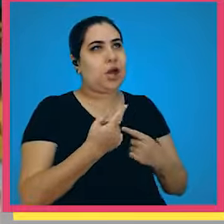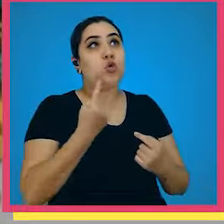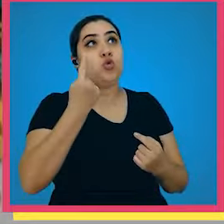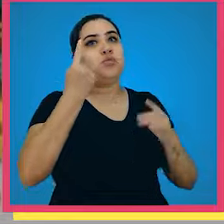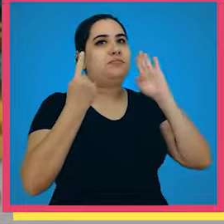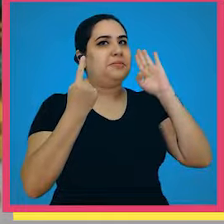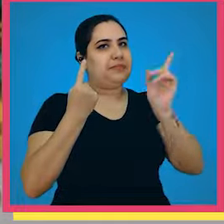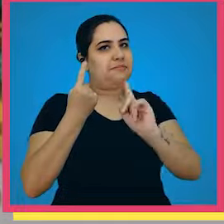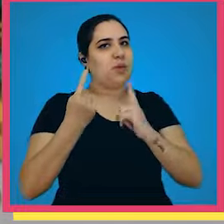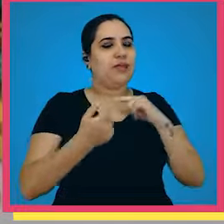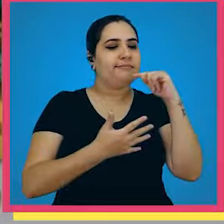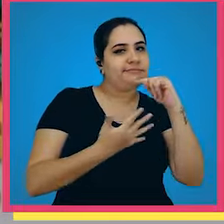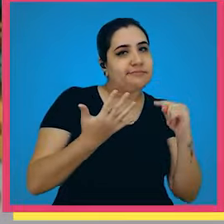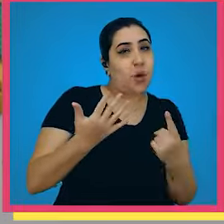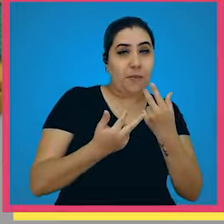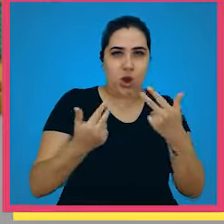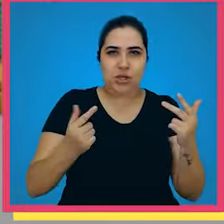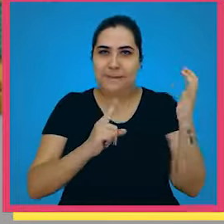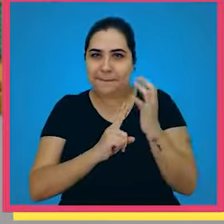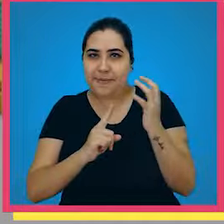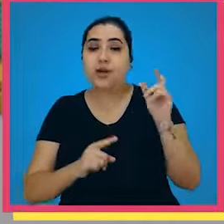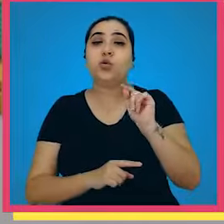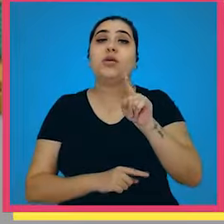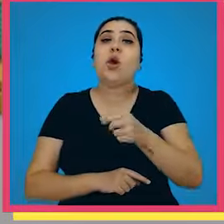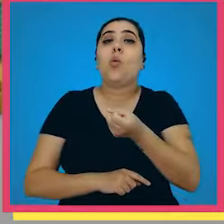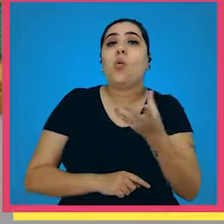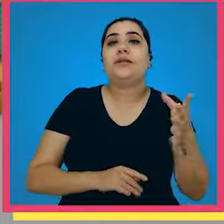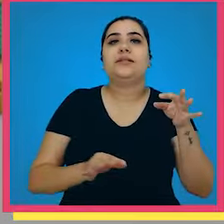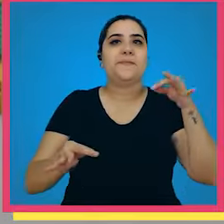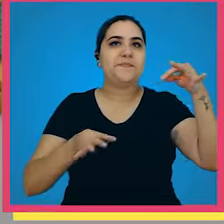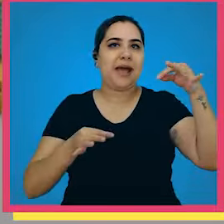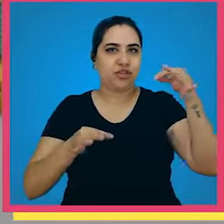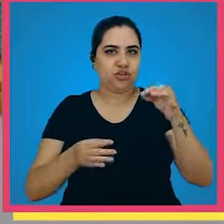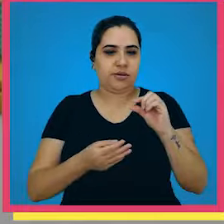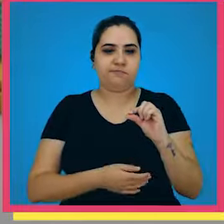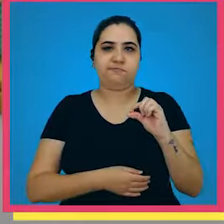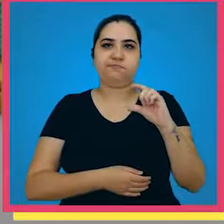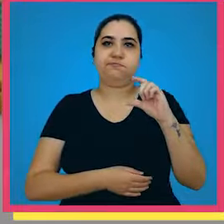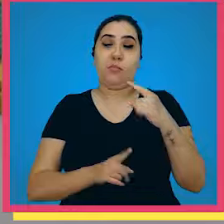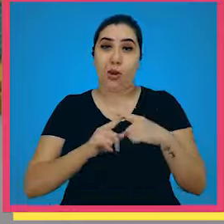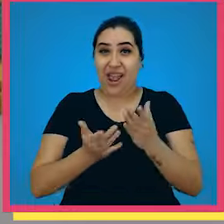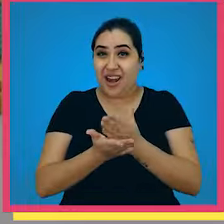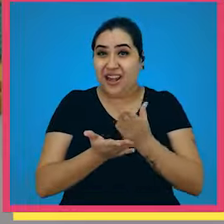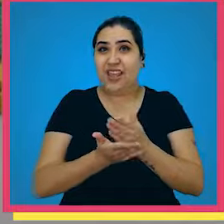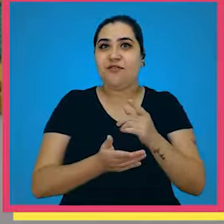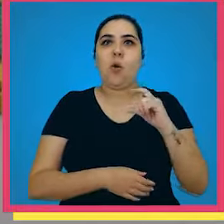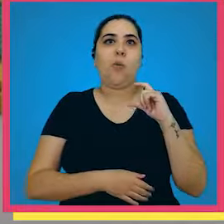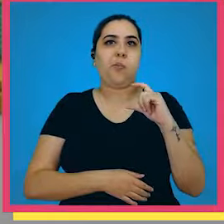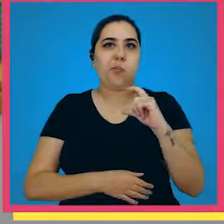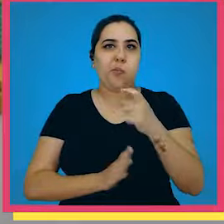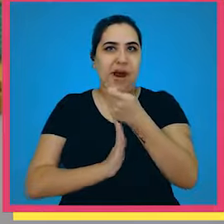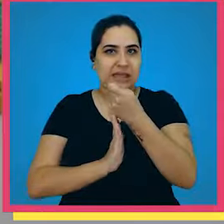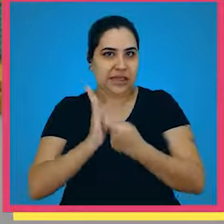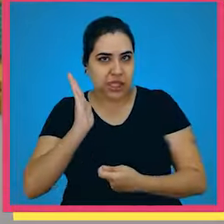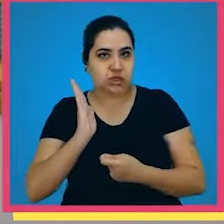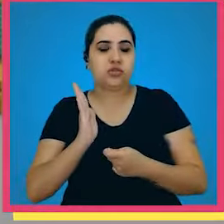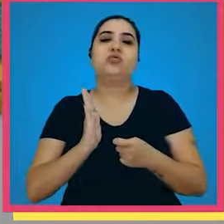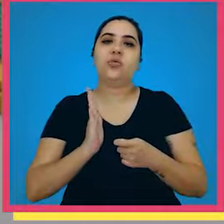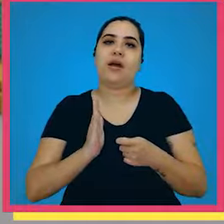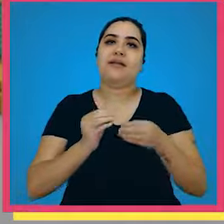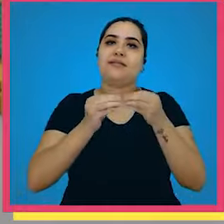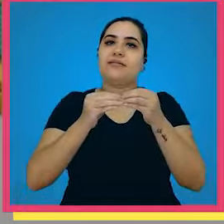não tem assim um fator principal. Uma coisa que impacta muito é o número de páginas, porque um livro que tem mais